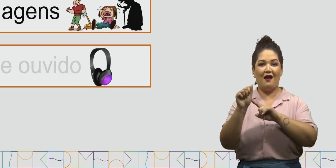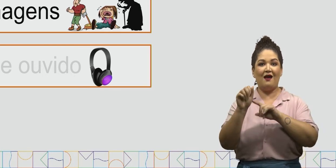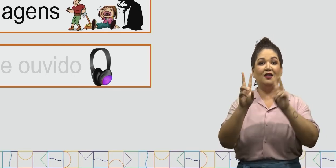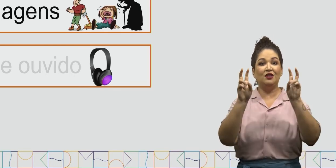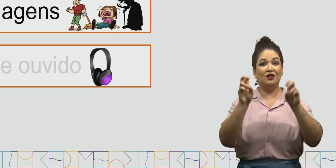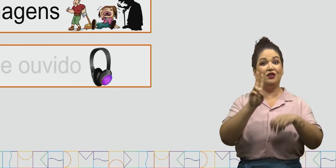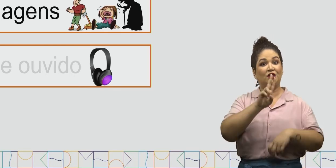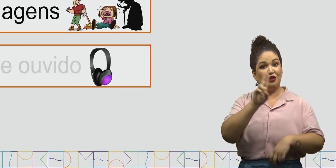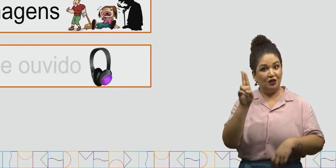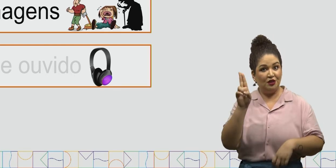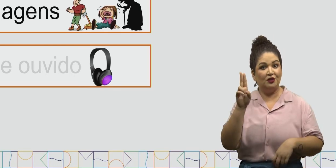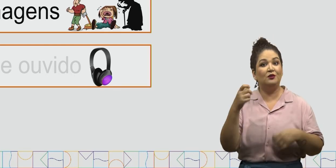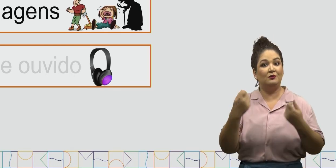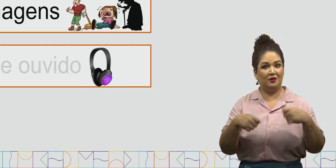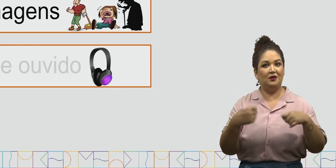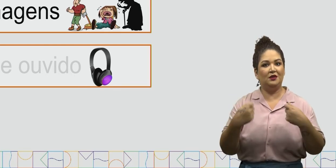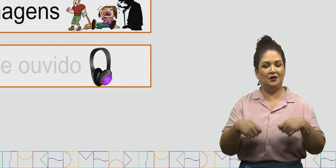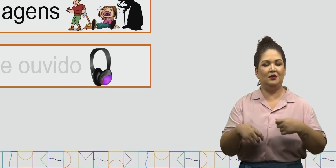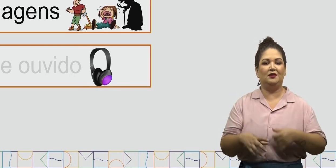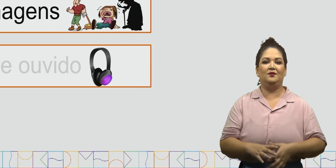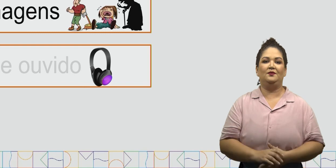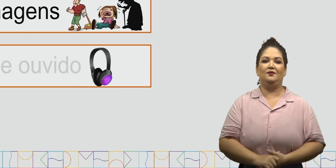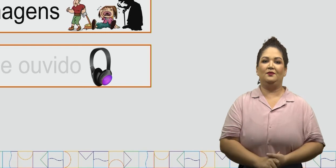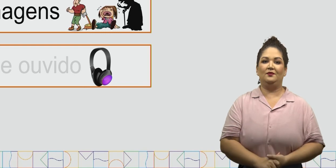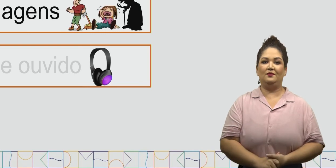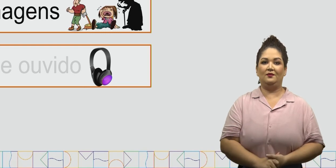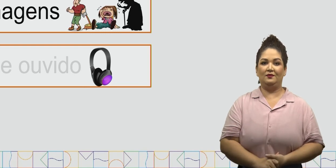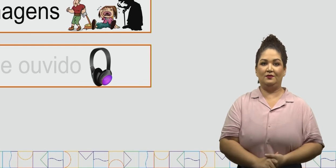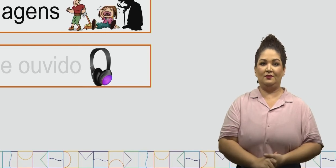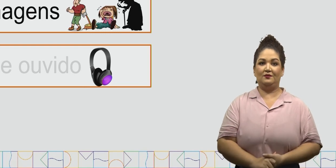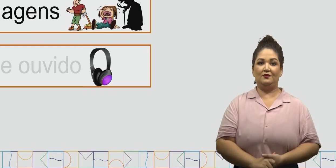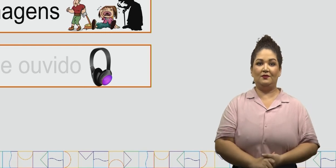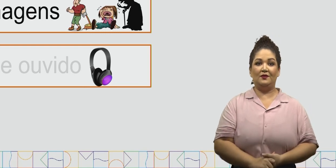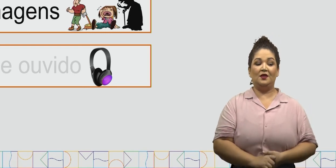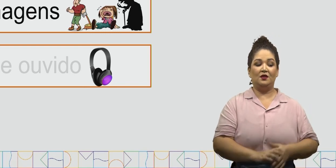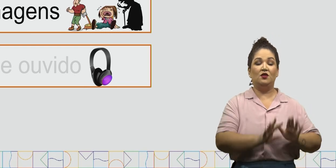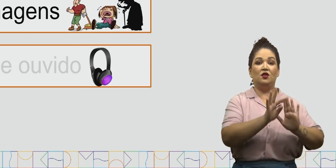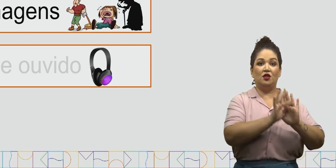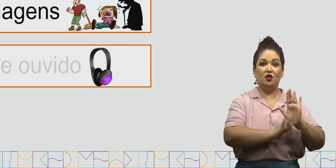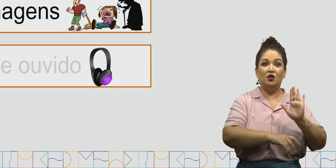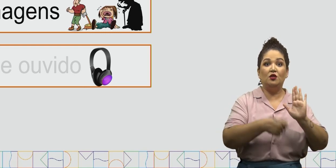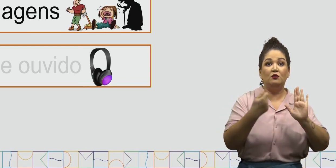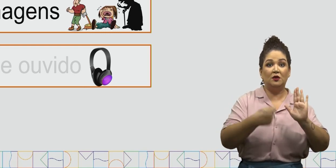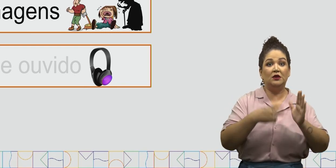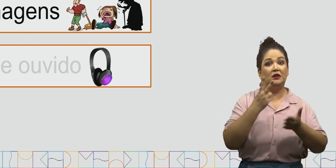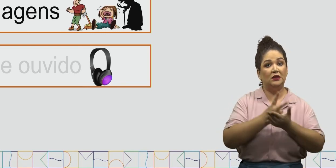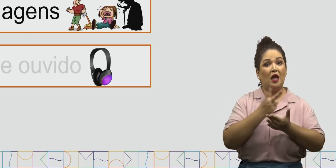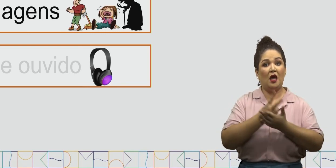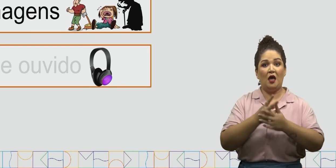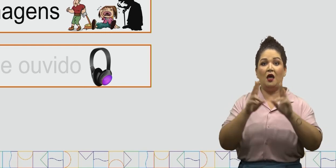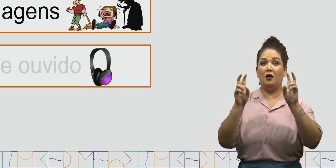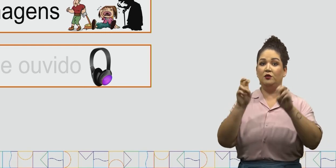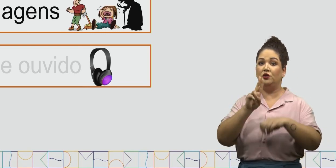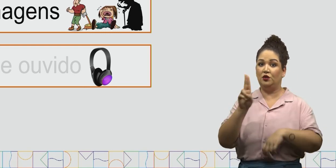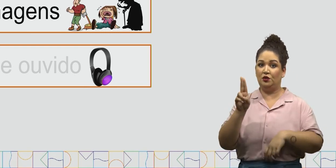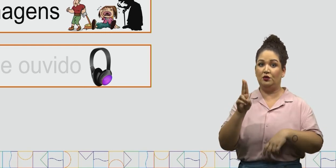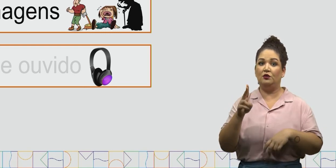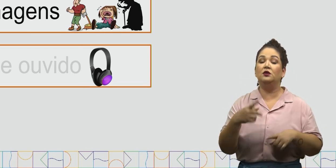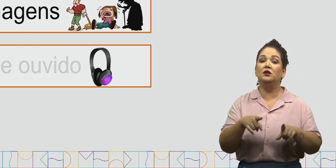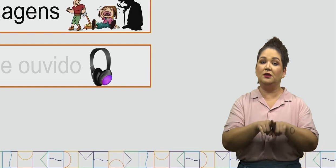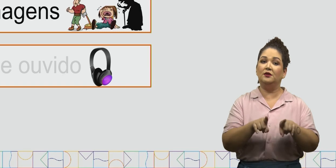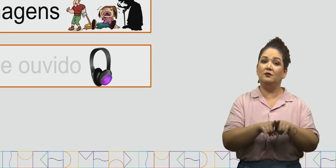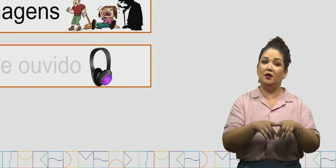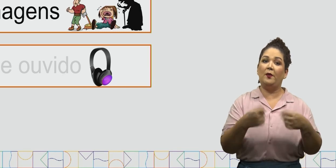título. Não se esqueça que um texto deve ter um título. E também letrinha